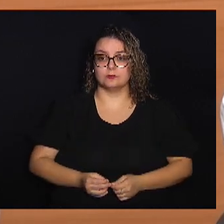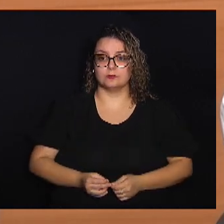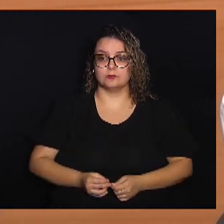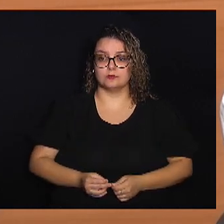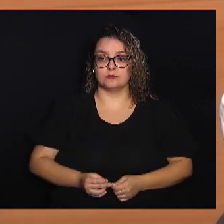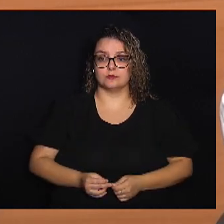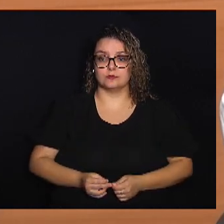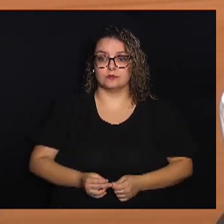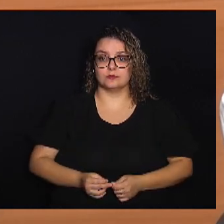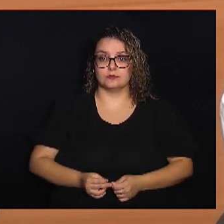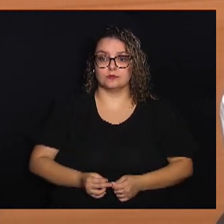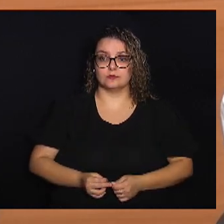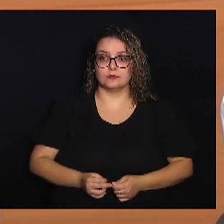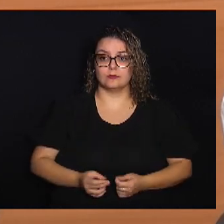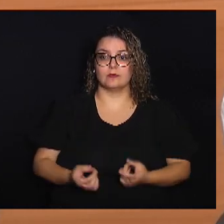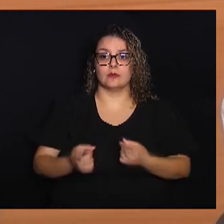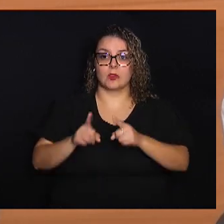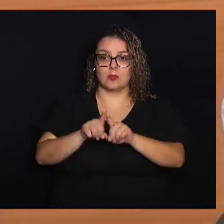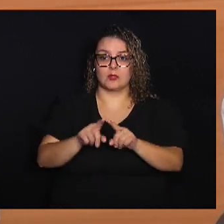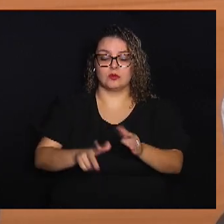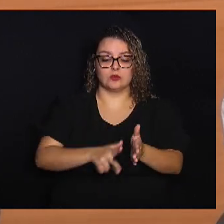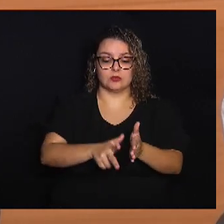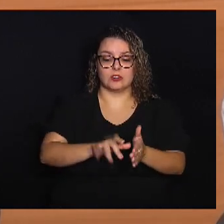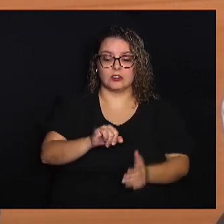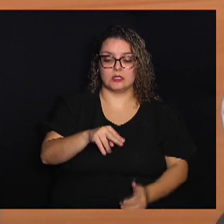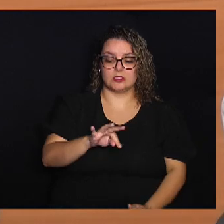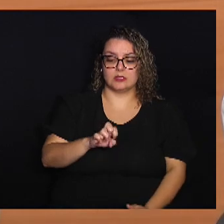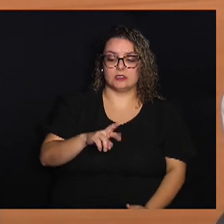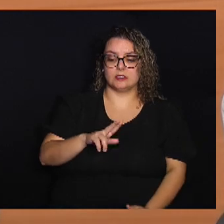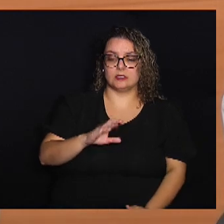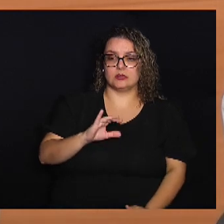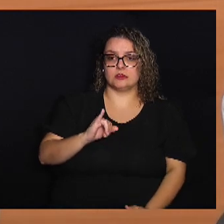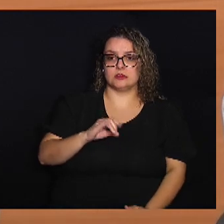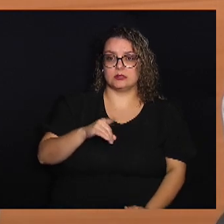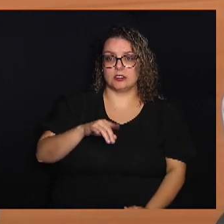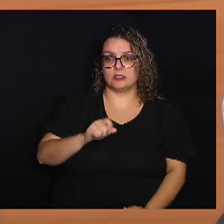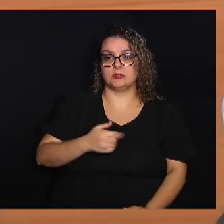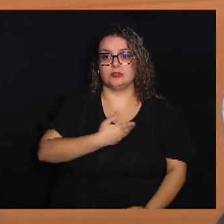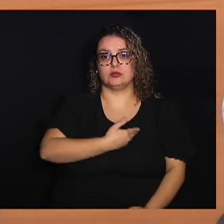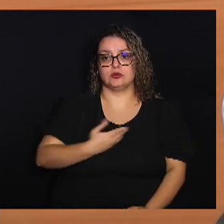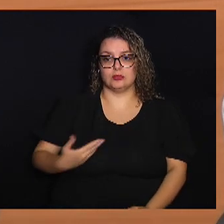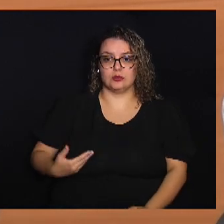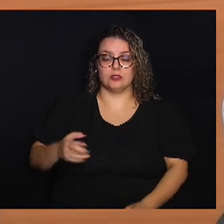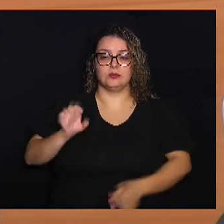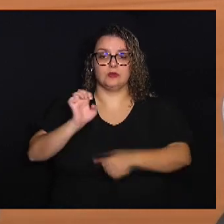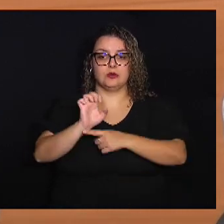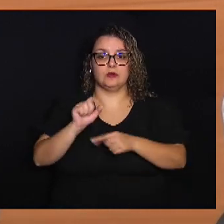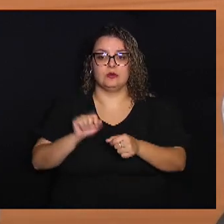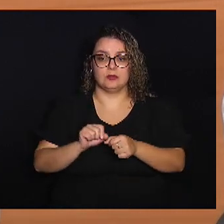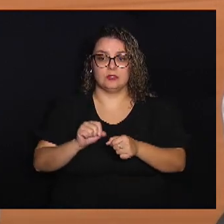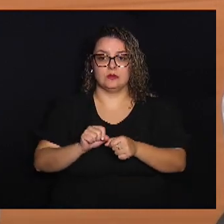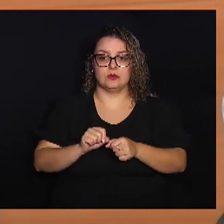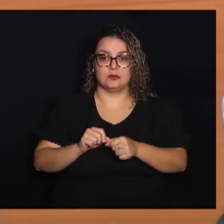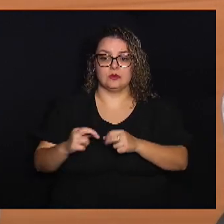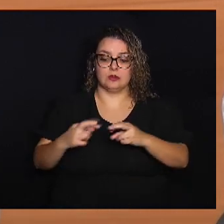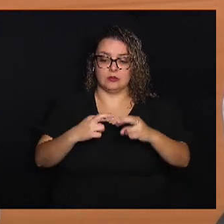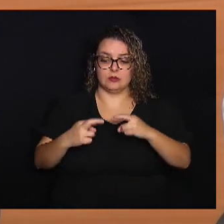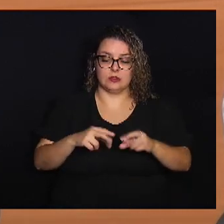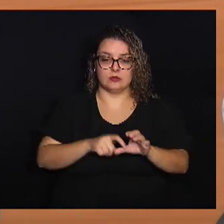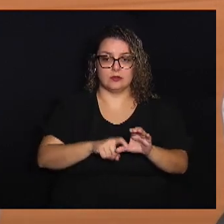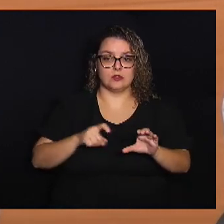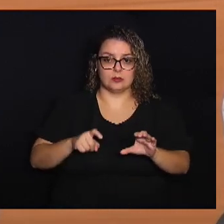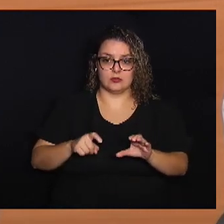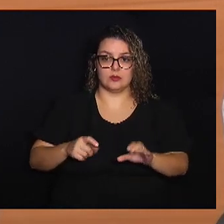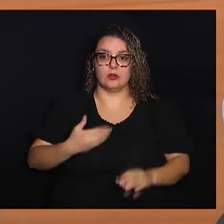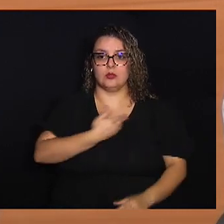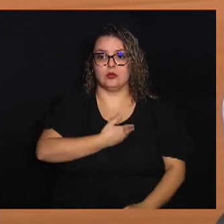essa parceria do trem intercidades, que o governo do estado está fazendo, colocando o seu verificador independente, o